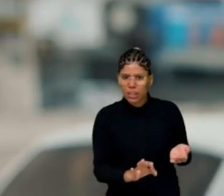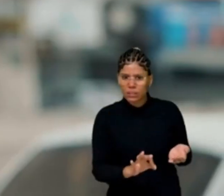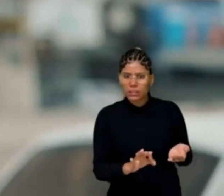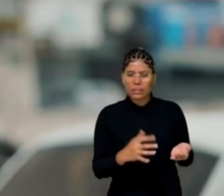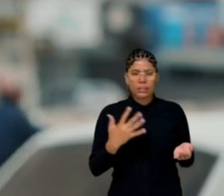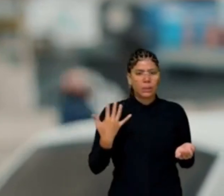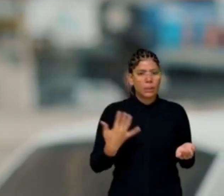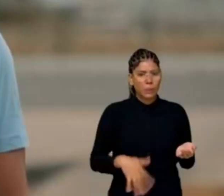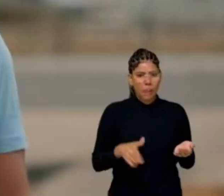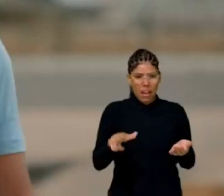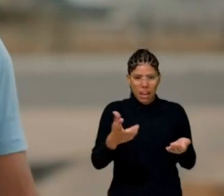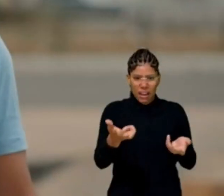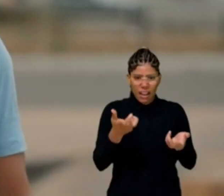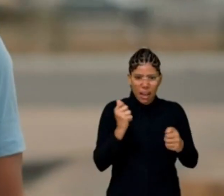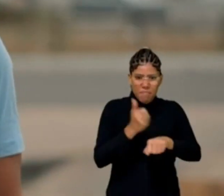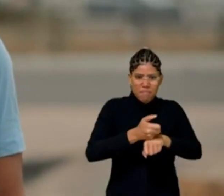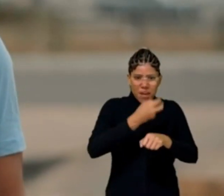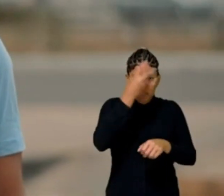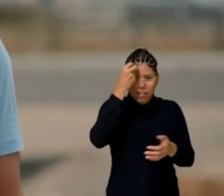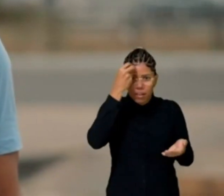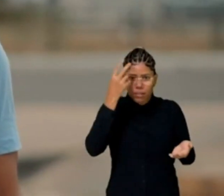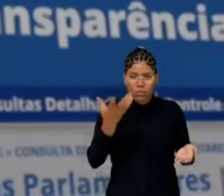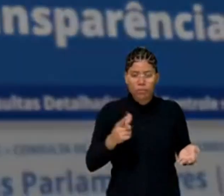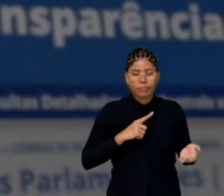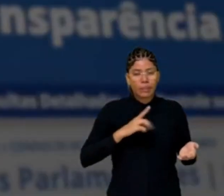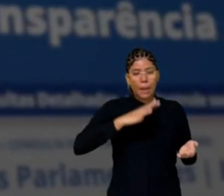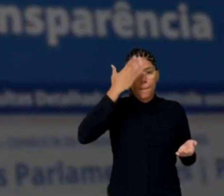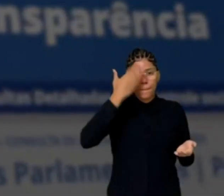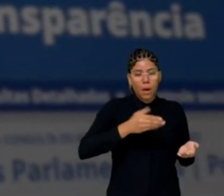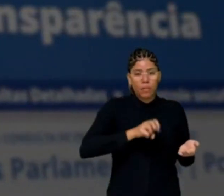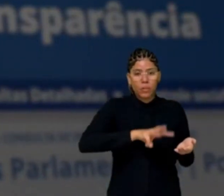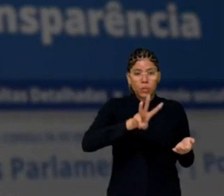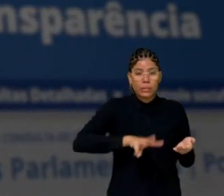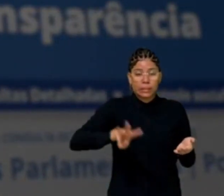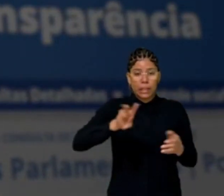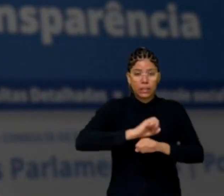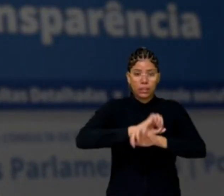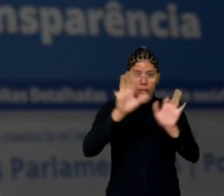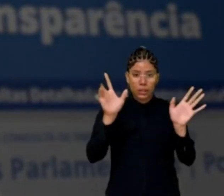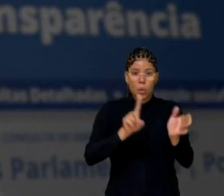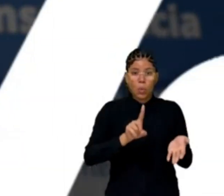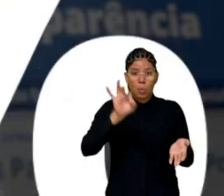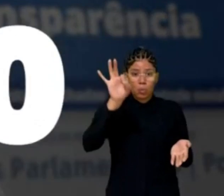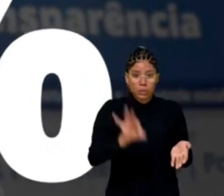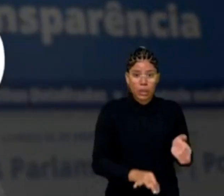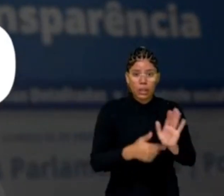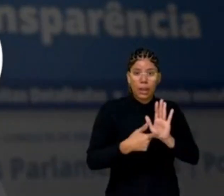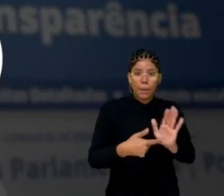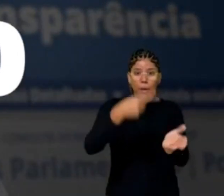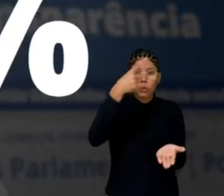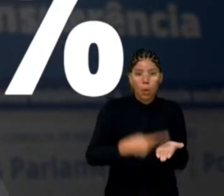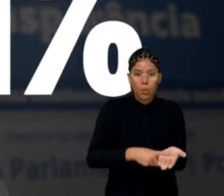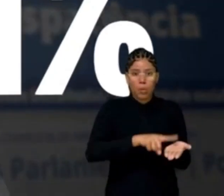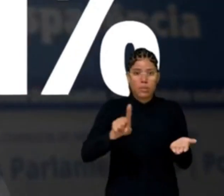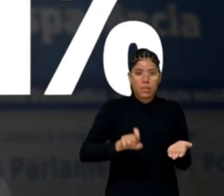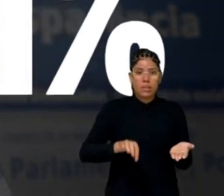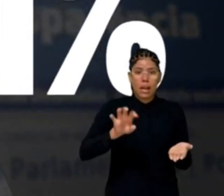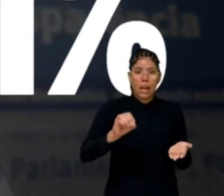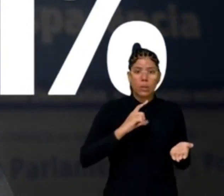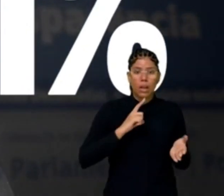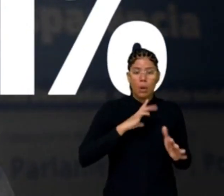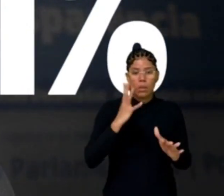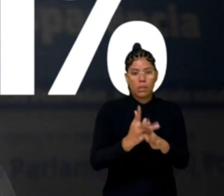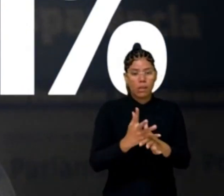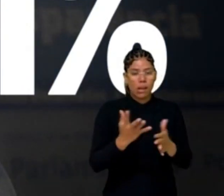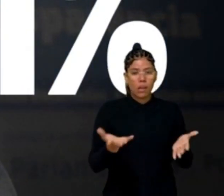isso? É muito pouco. Esse cara quer ser prefeito? Tá tudo comprovado no portal da Transparência. transparência. 1%. Esse é o tamanho do